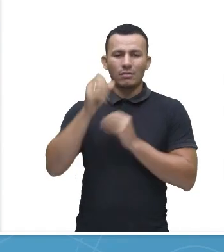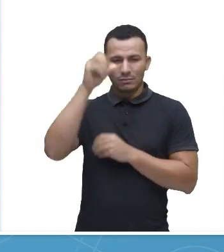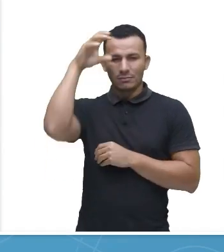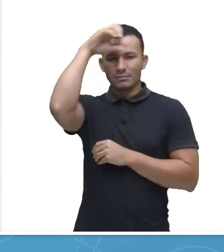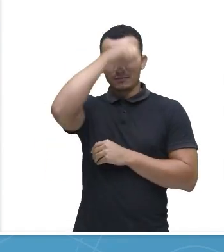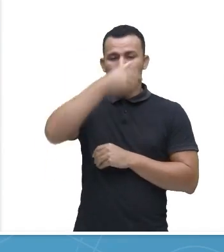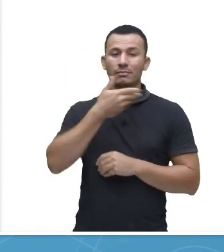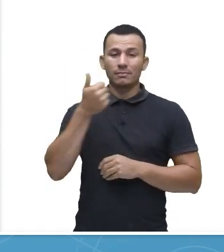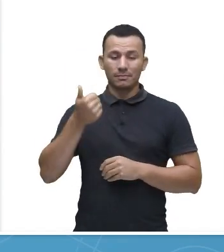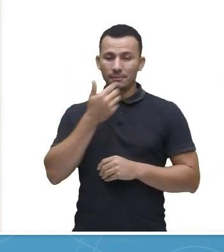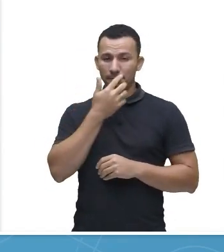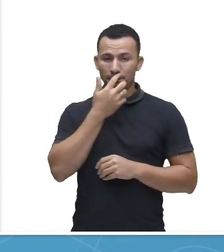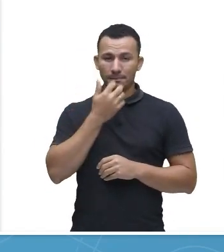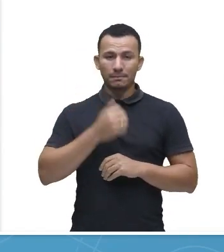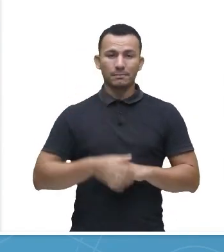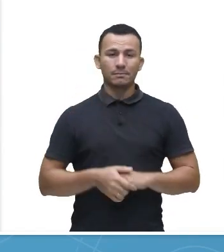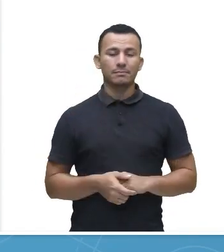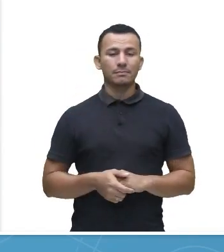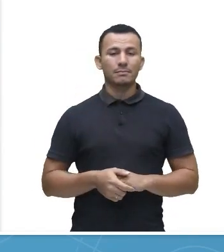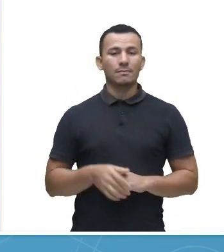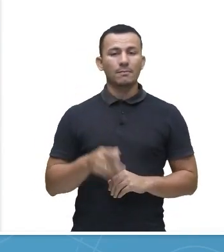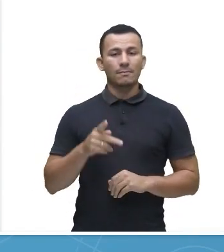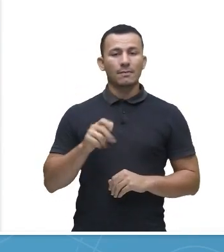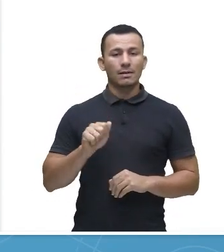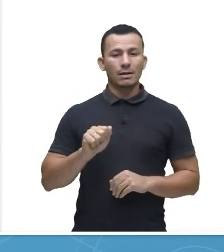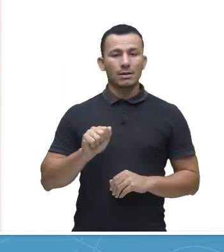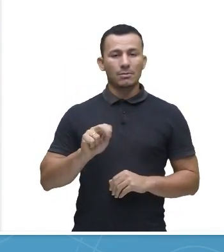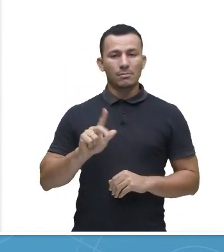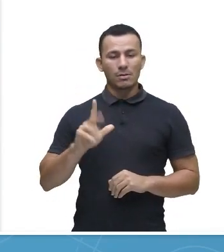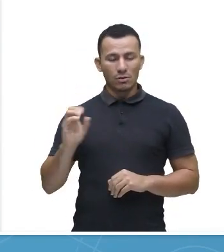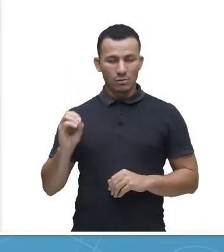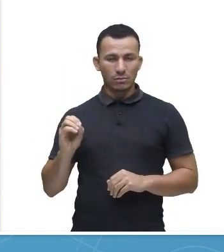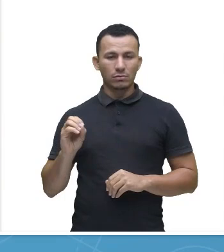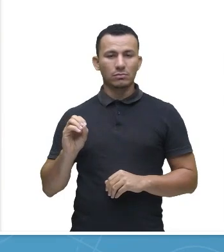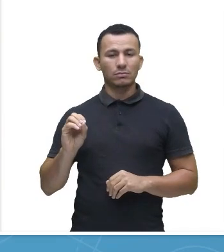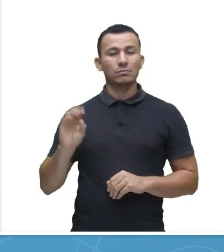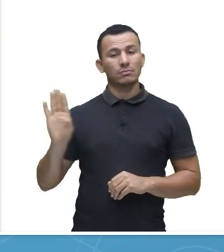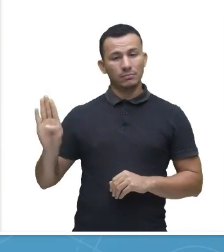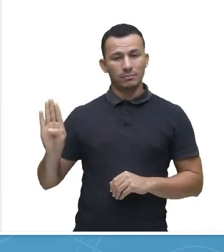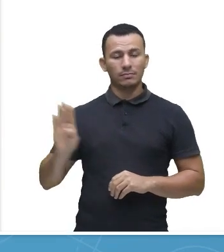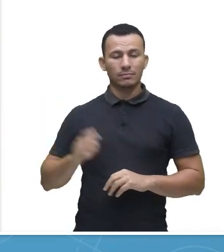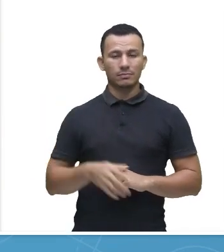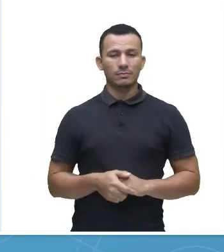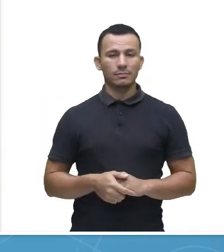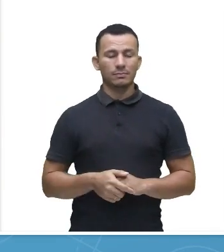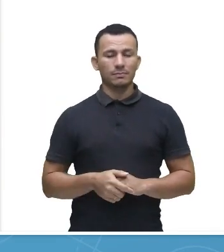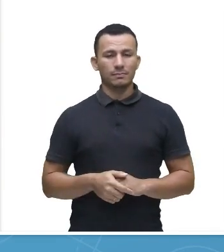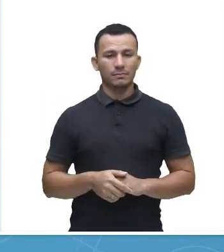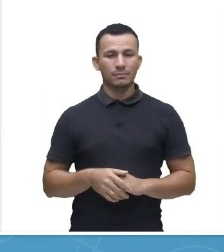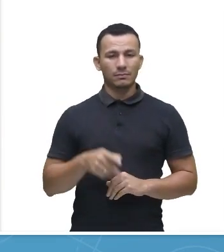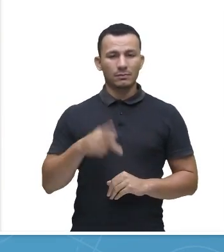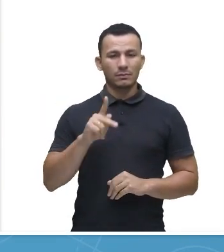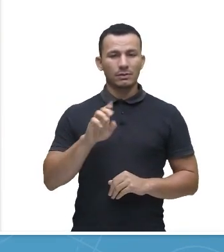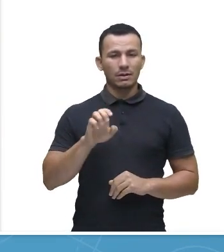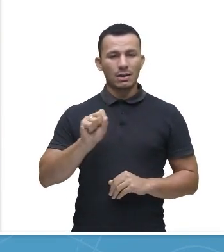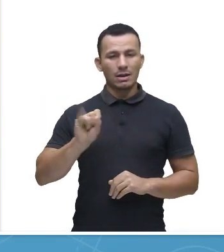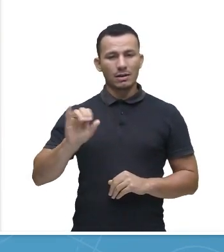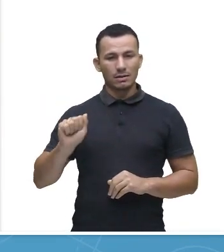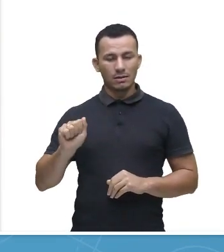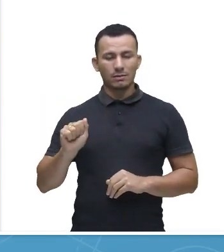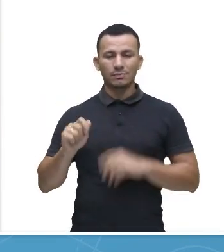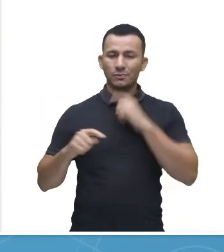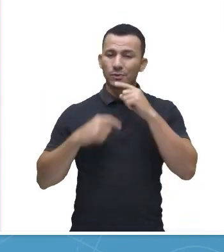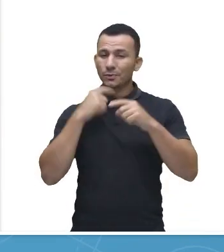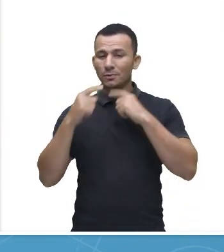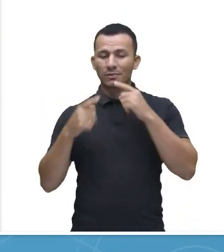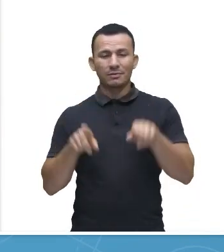aprendizado. O Paulo Ricardo, a letra B. Escolheu a letra B. Késia, está em